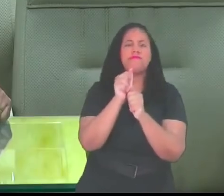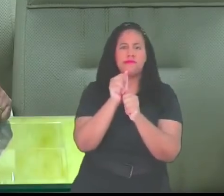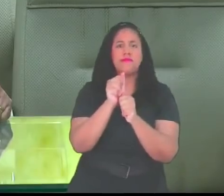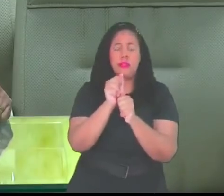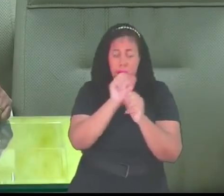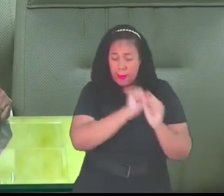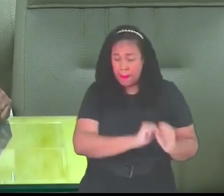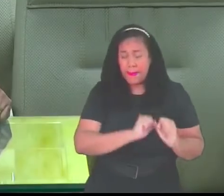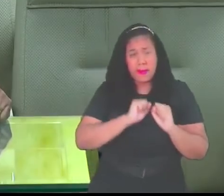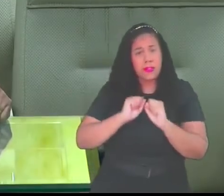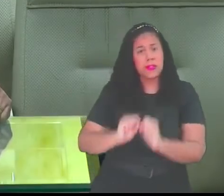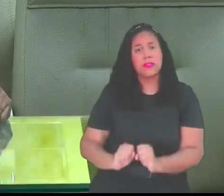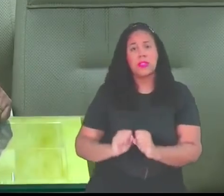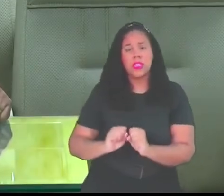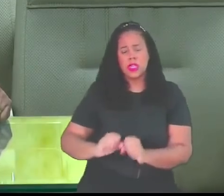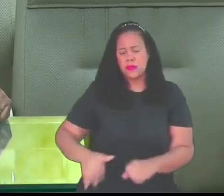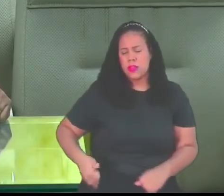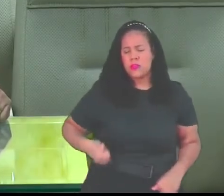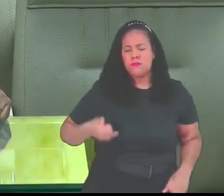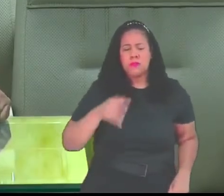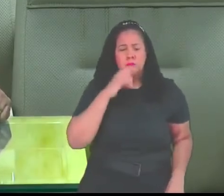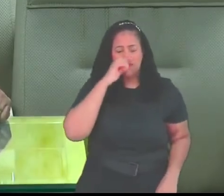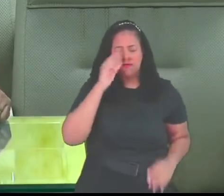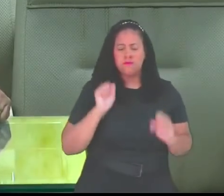pelo poder, pela imposição.